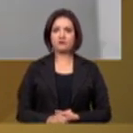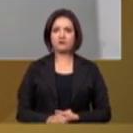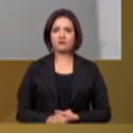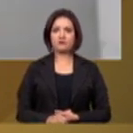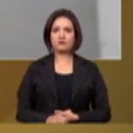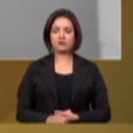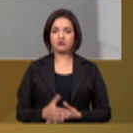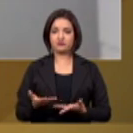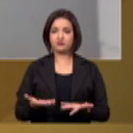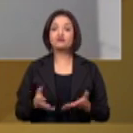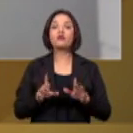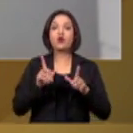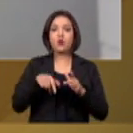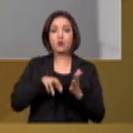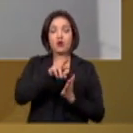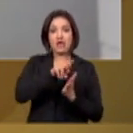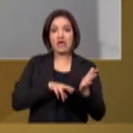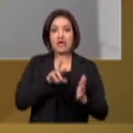o